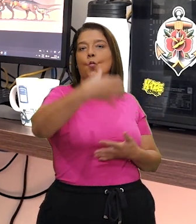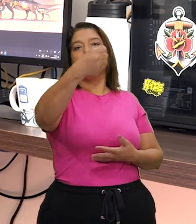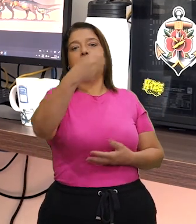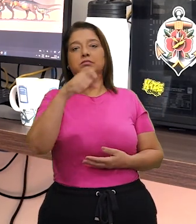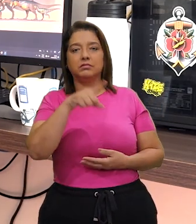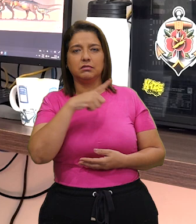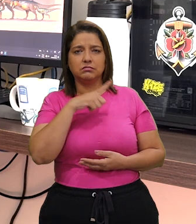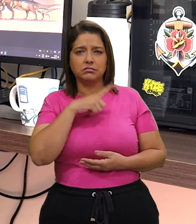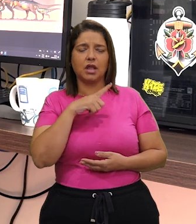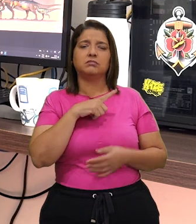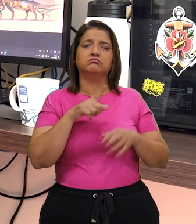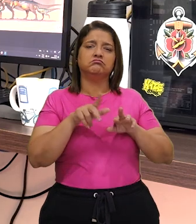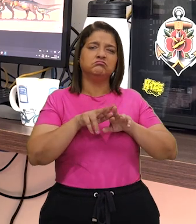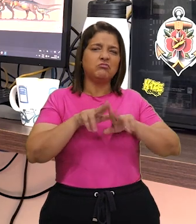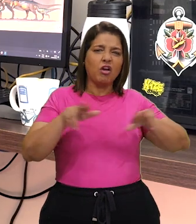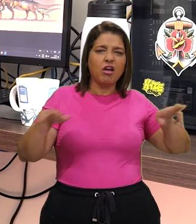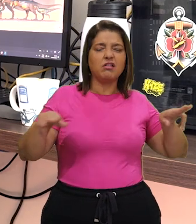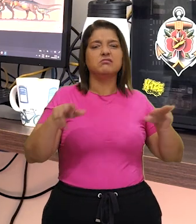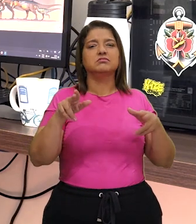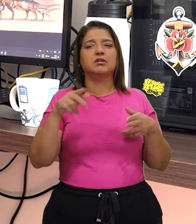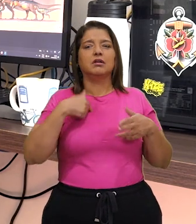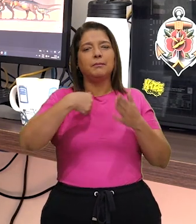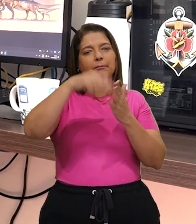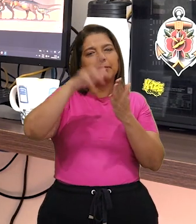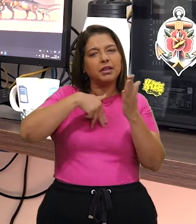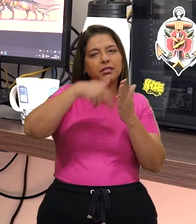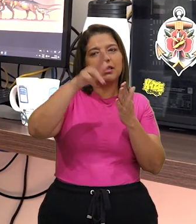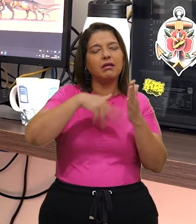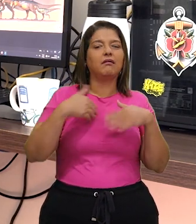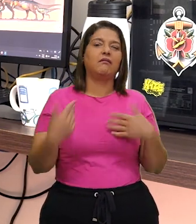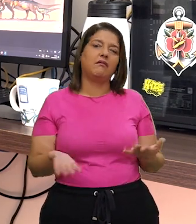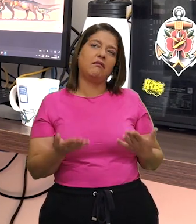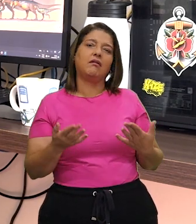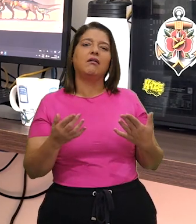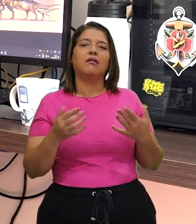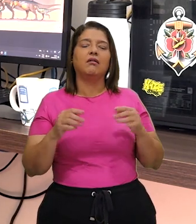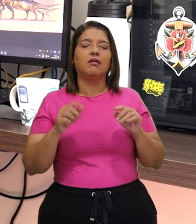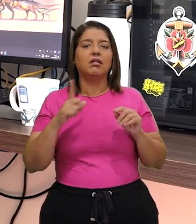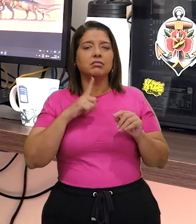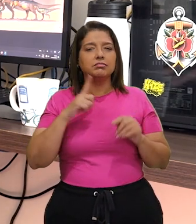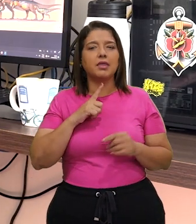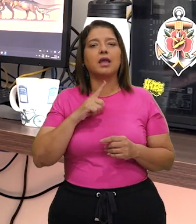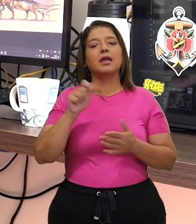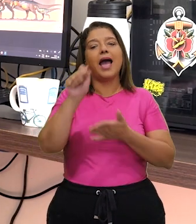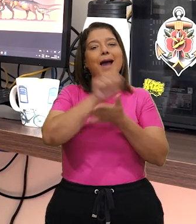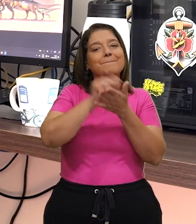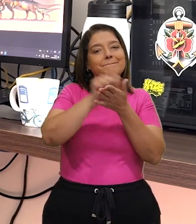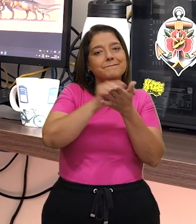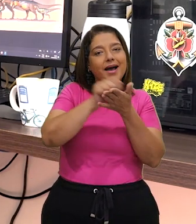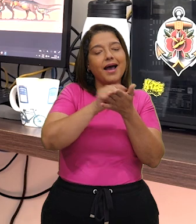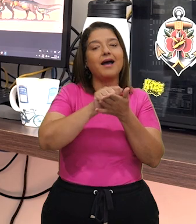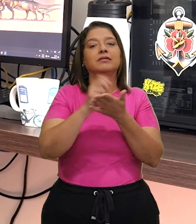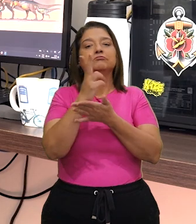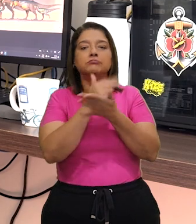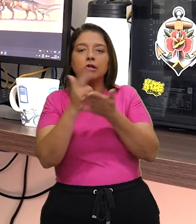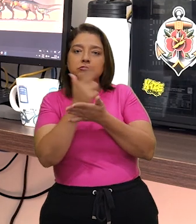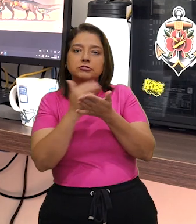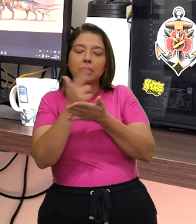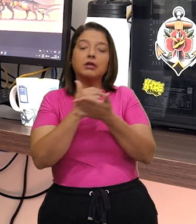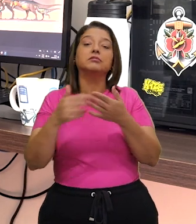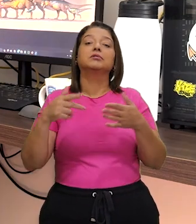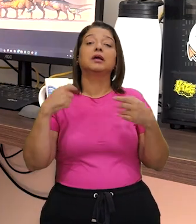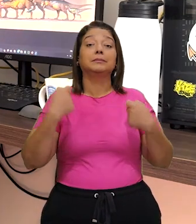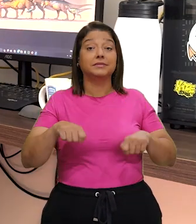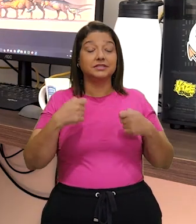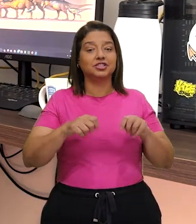série de configurações de pincel para eu poder fazer pintura para eu ter algum pincel melhor para apagar outro para desenhar né tem que ter uma precisão